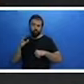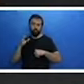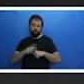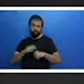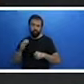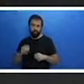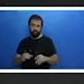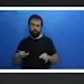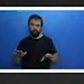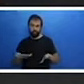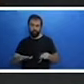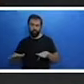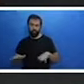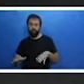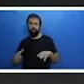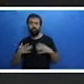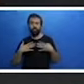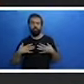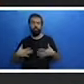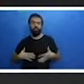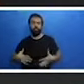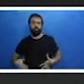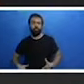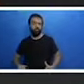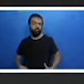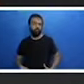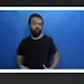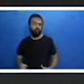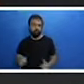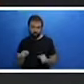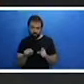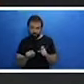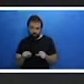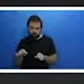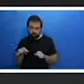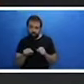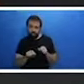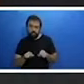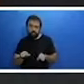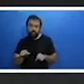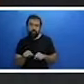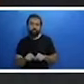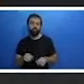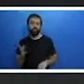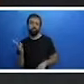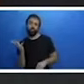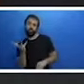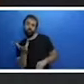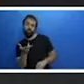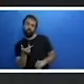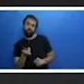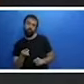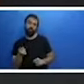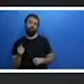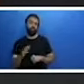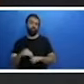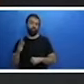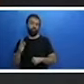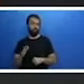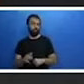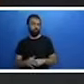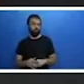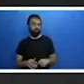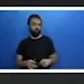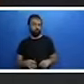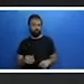mais os movimentos do meu corpo quanto mais eu controlo meu corpo quanto mais habilidade eu tenho nos movimentos que eu